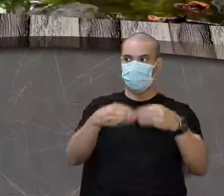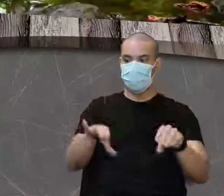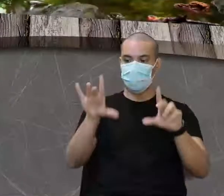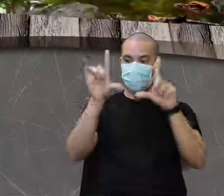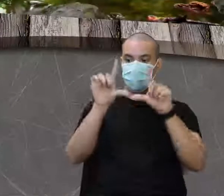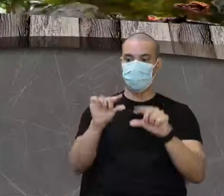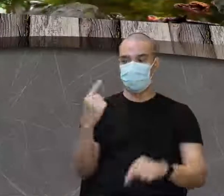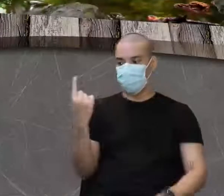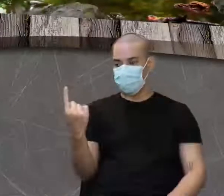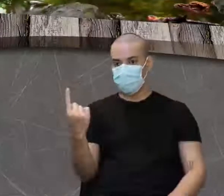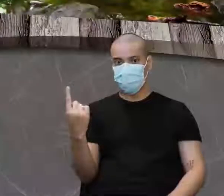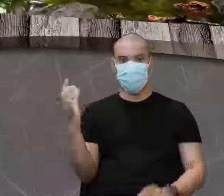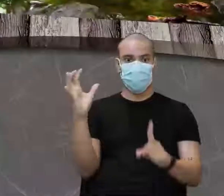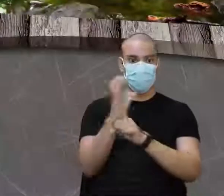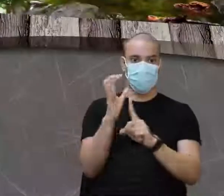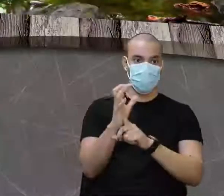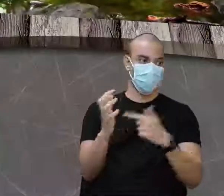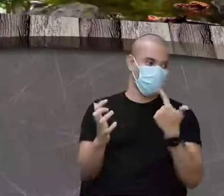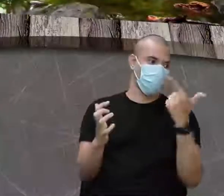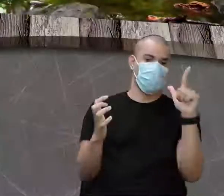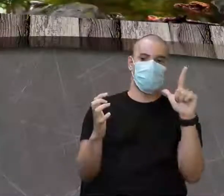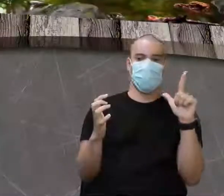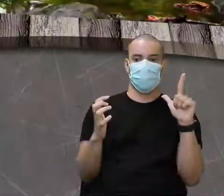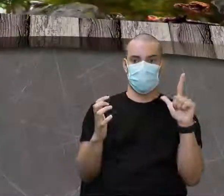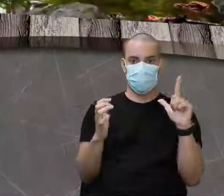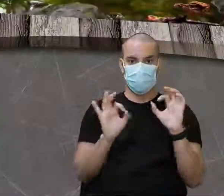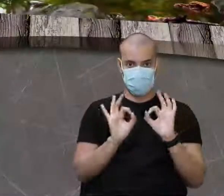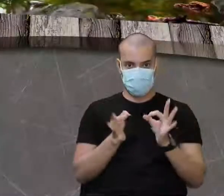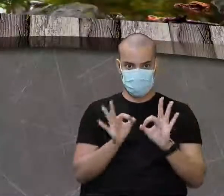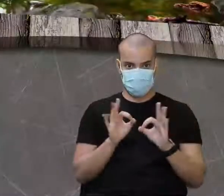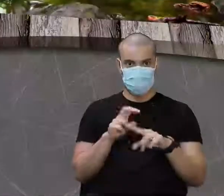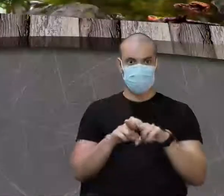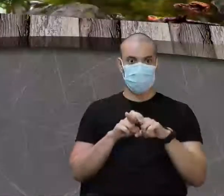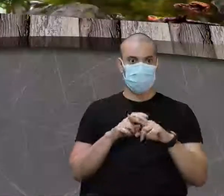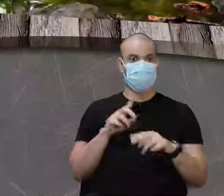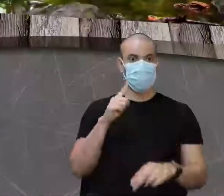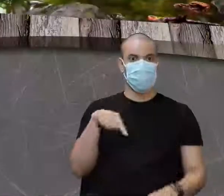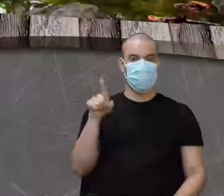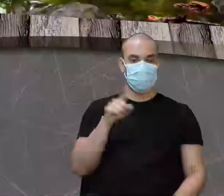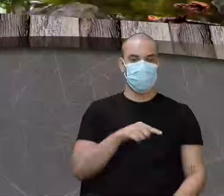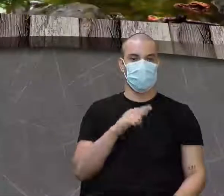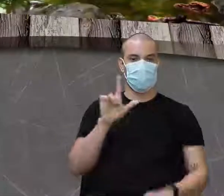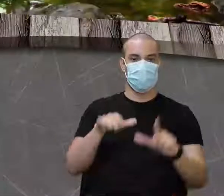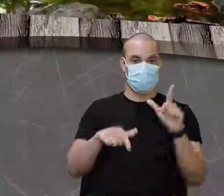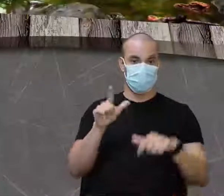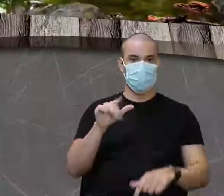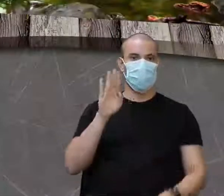diminuição de um, eu vou estar interferindo no hábito alimentar do outro. A nossa alternativa, a letra